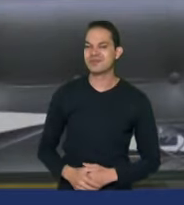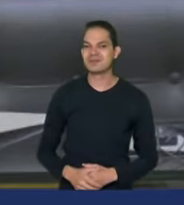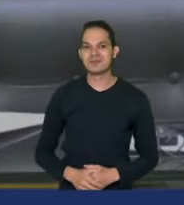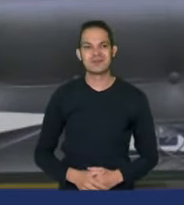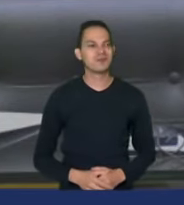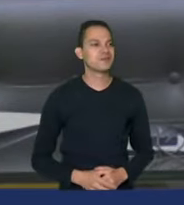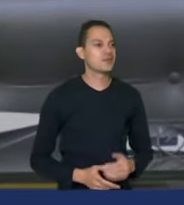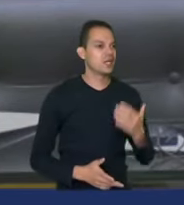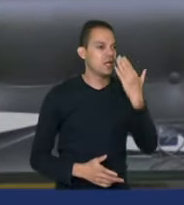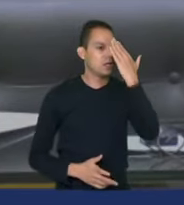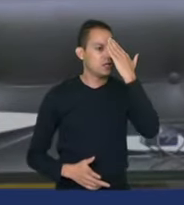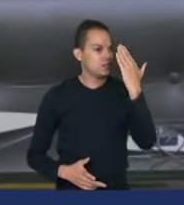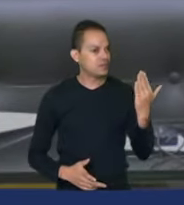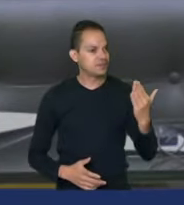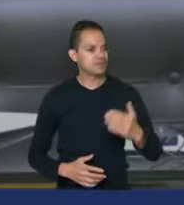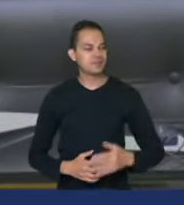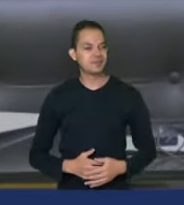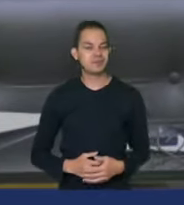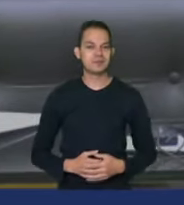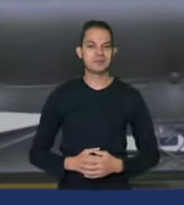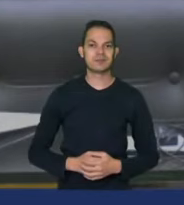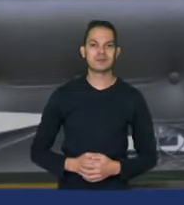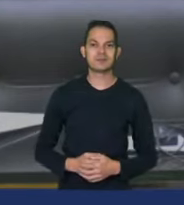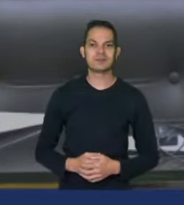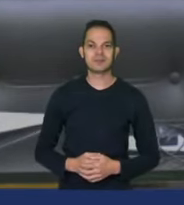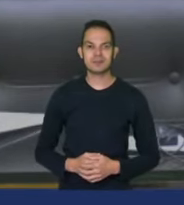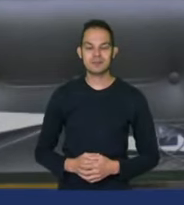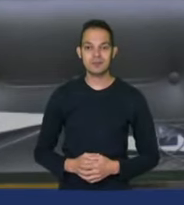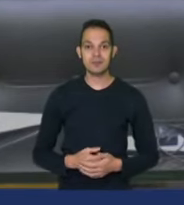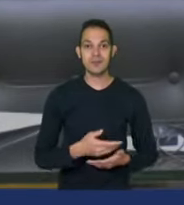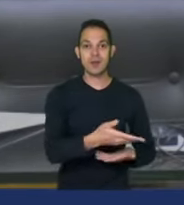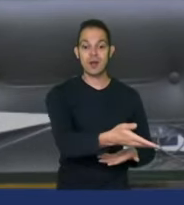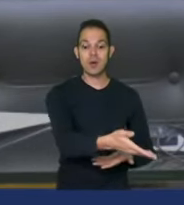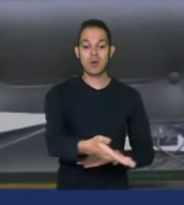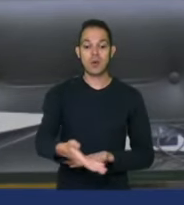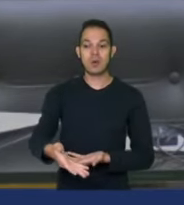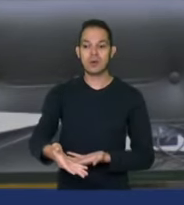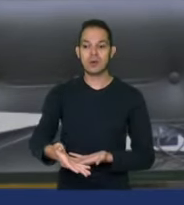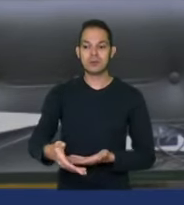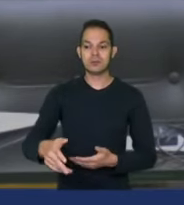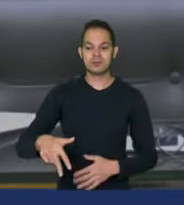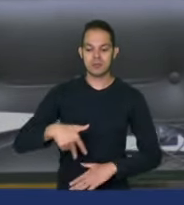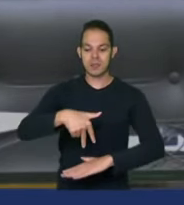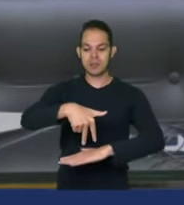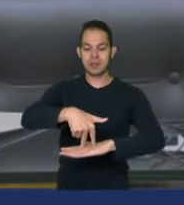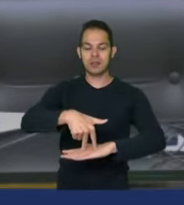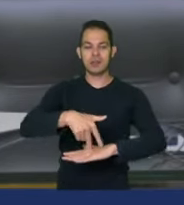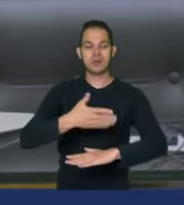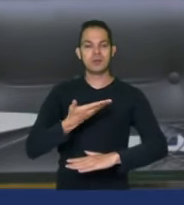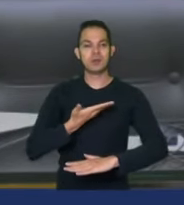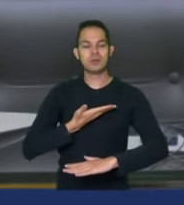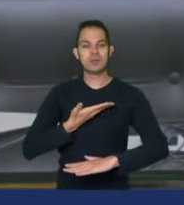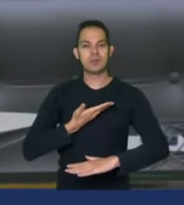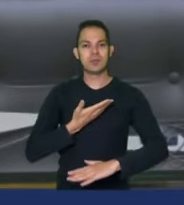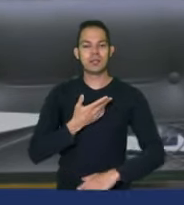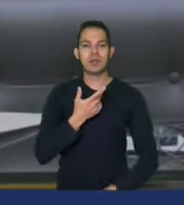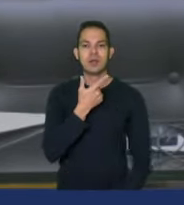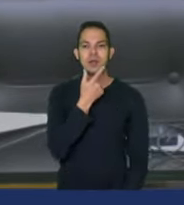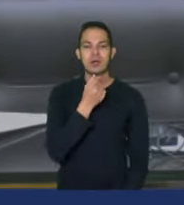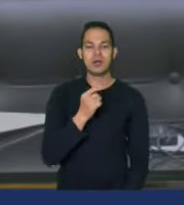Obrigado, deputado João Daniel. Convido agora para usar a palavra nosso companheiro Pompeu de Matos.